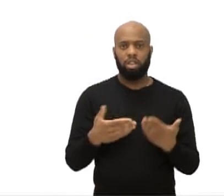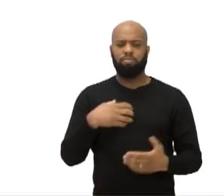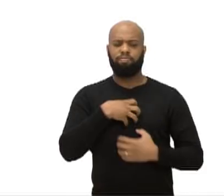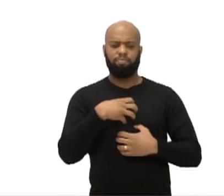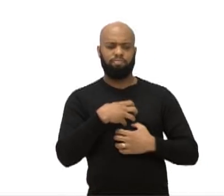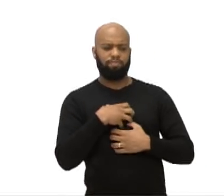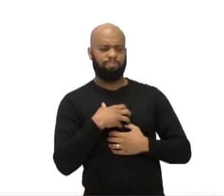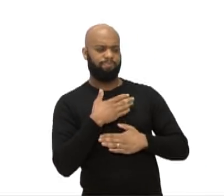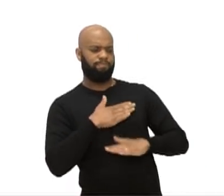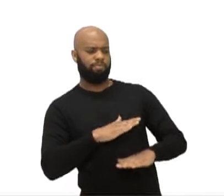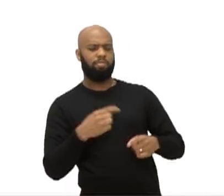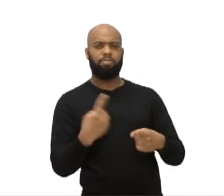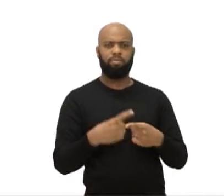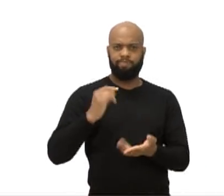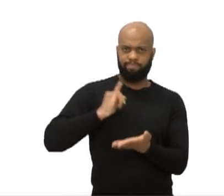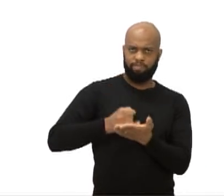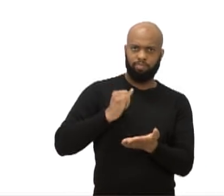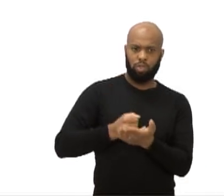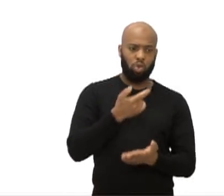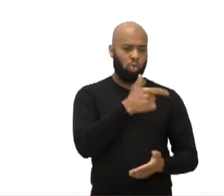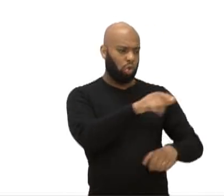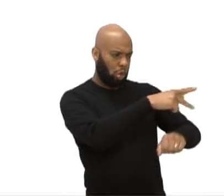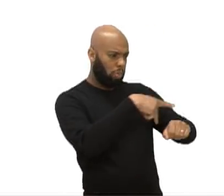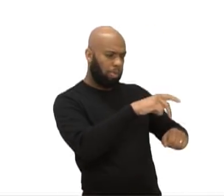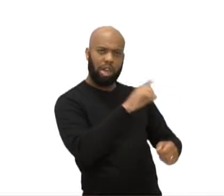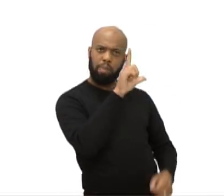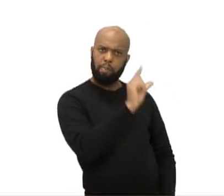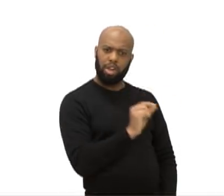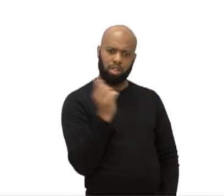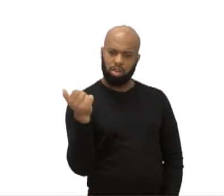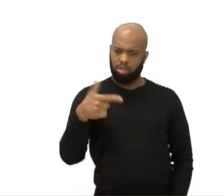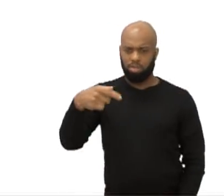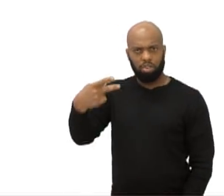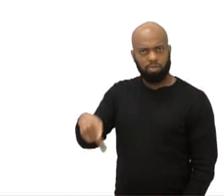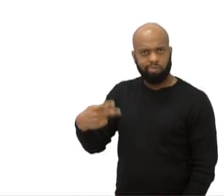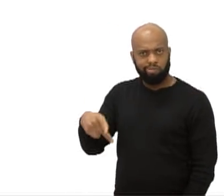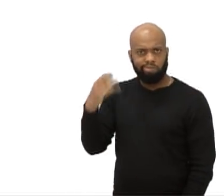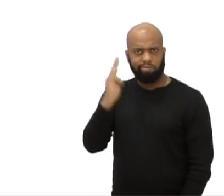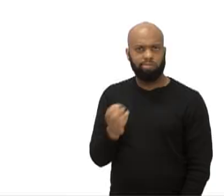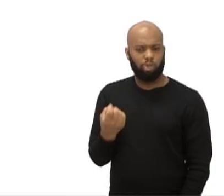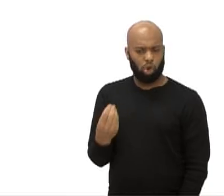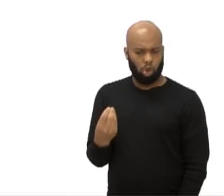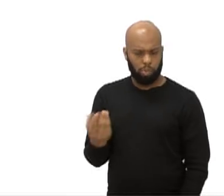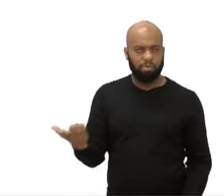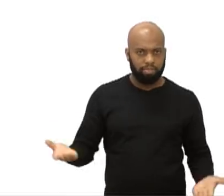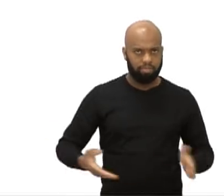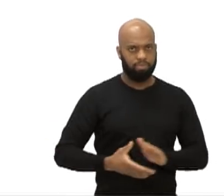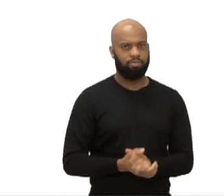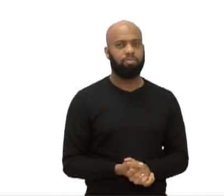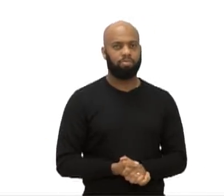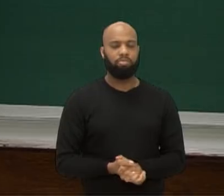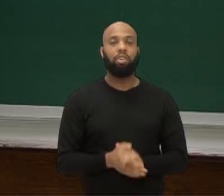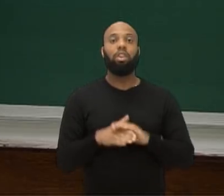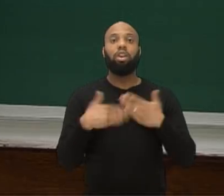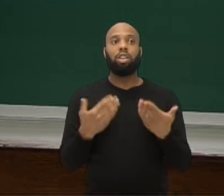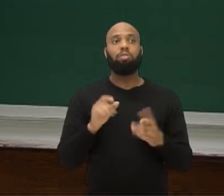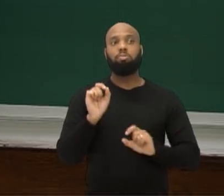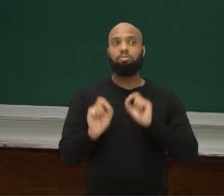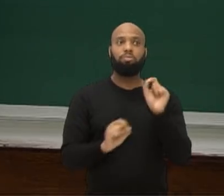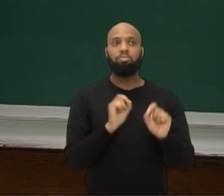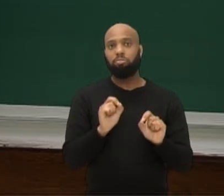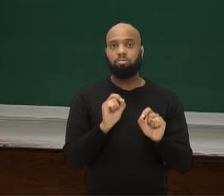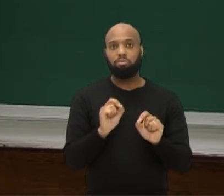insatisfação aumentou quando o imposto sobre a carne estrangeira era menor do que o cobrado sobre a carne gaúcha. O que